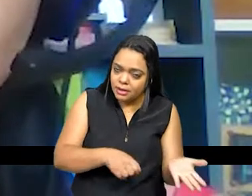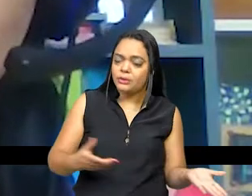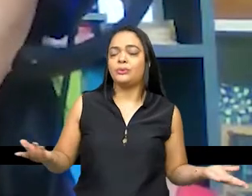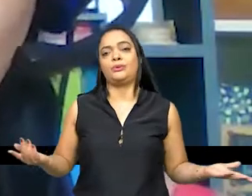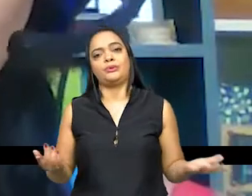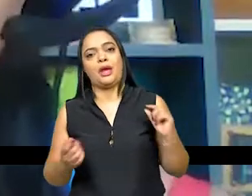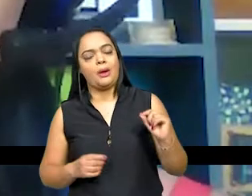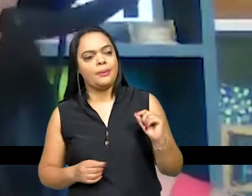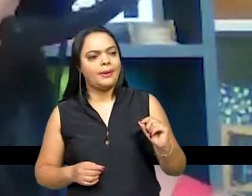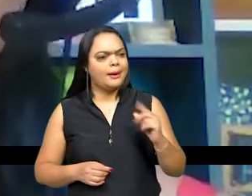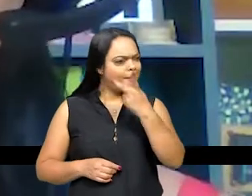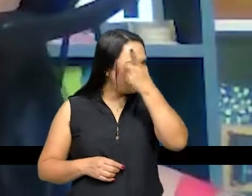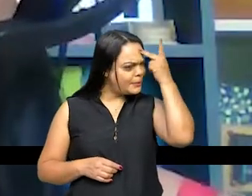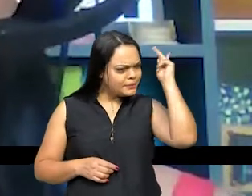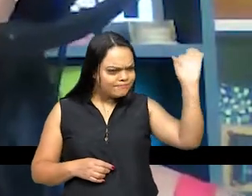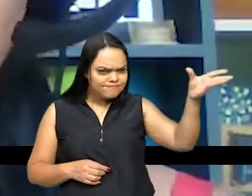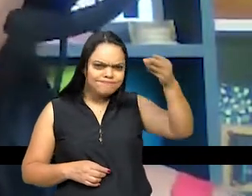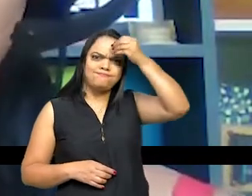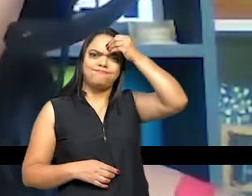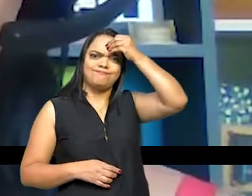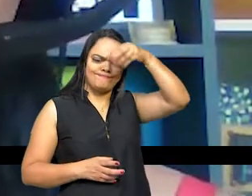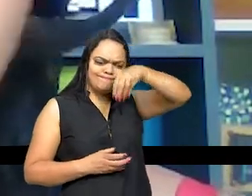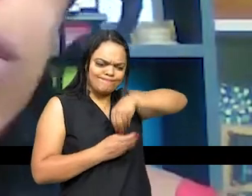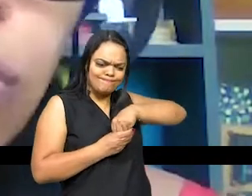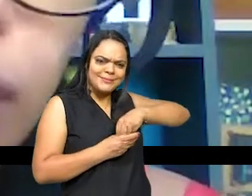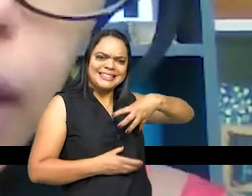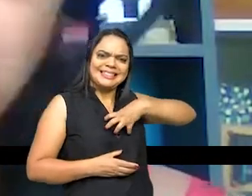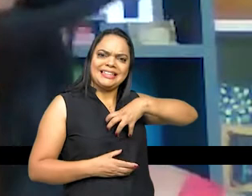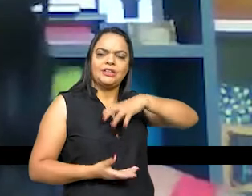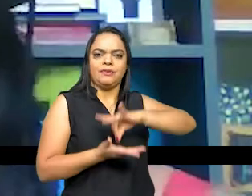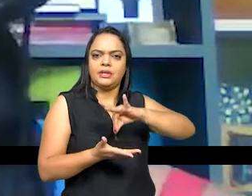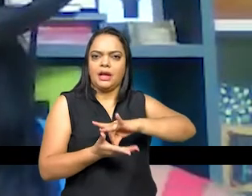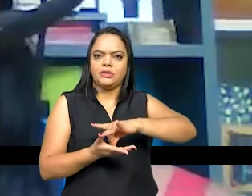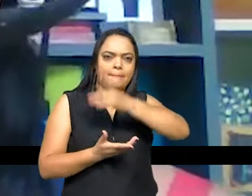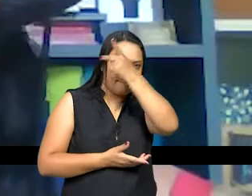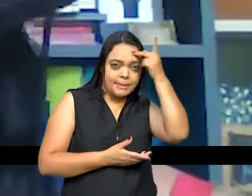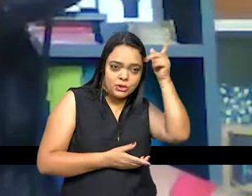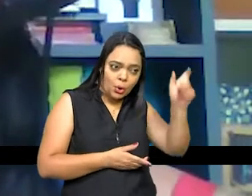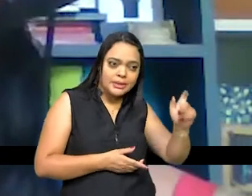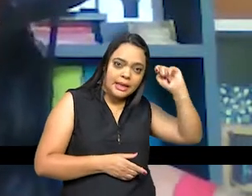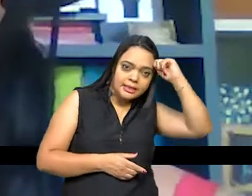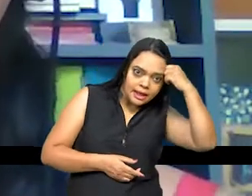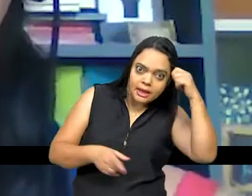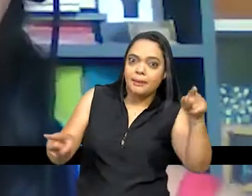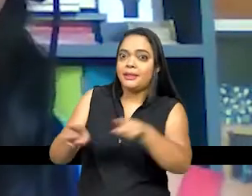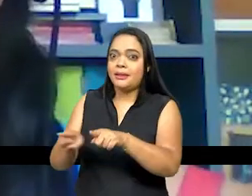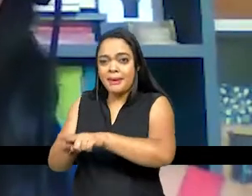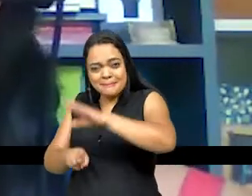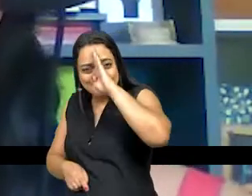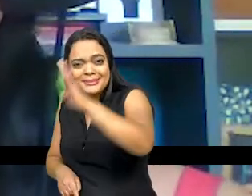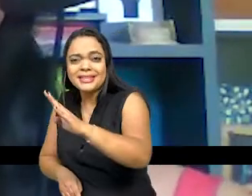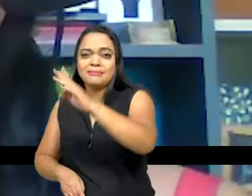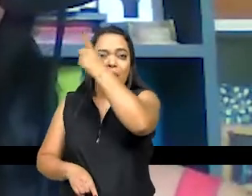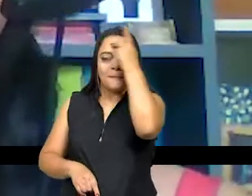é incorporada mesmo, sabe? Internalizada pelos indivíduos, tanto negros, mas sobretudo brancos, né? Por quê? Porque